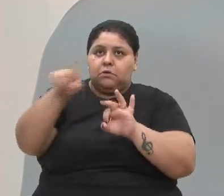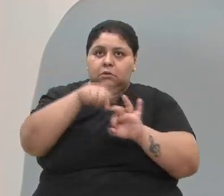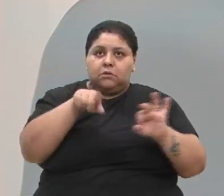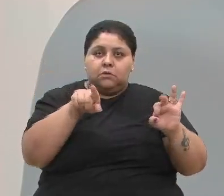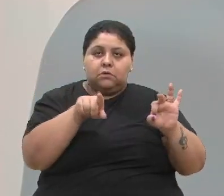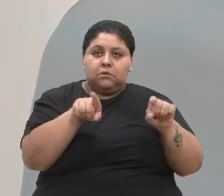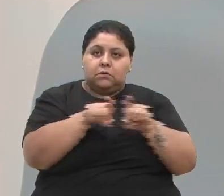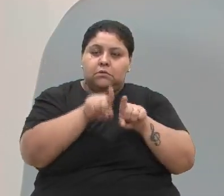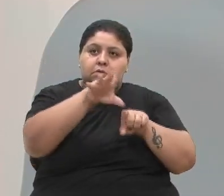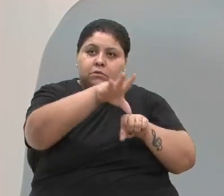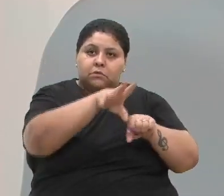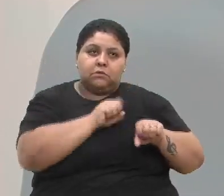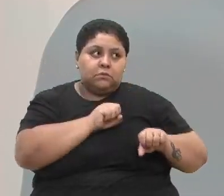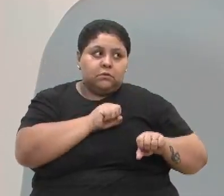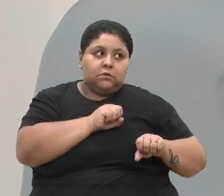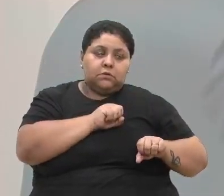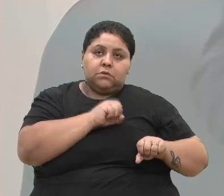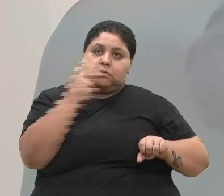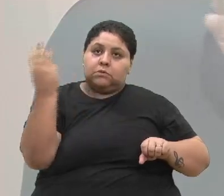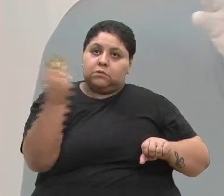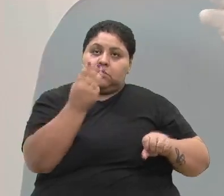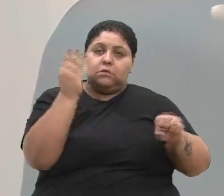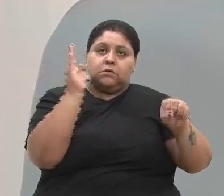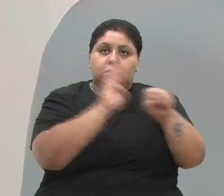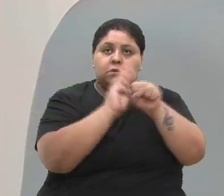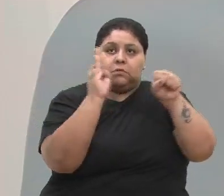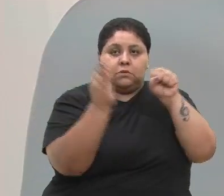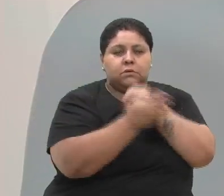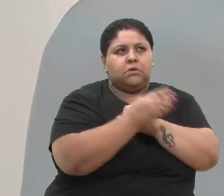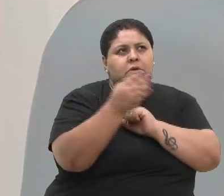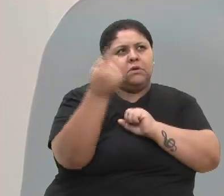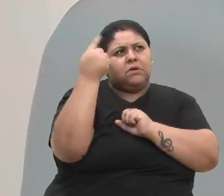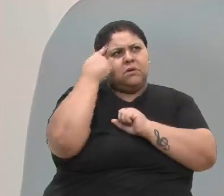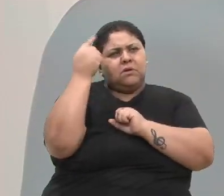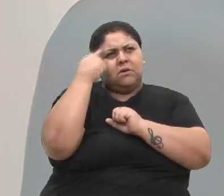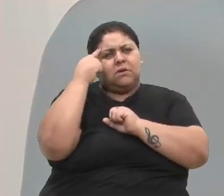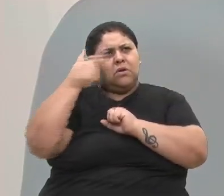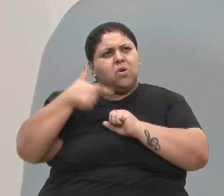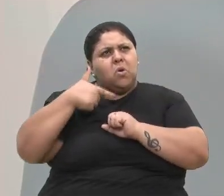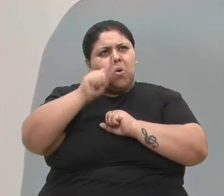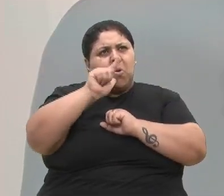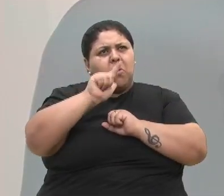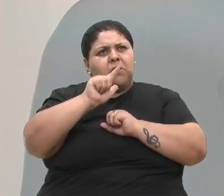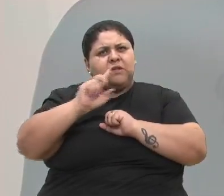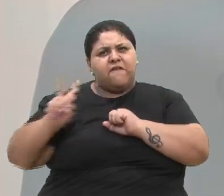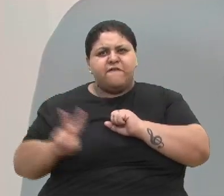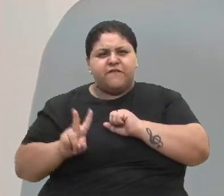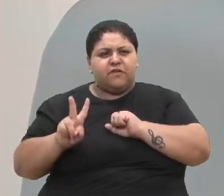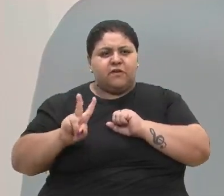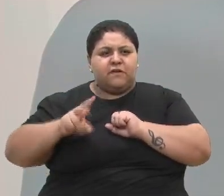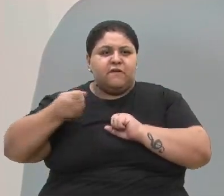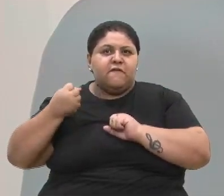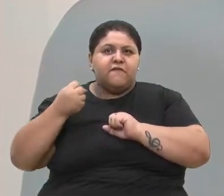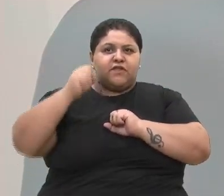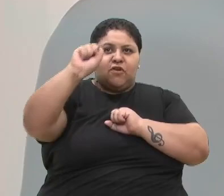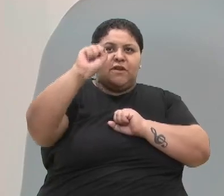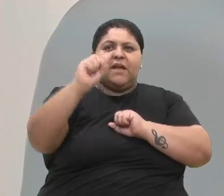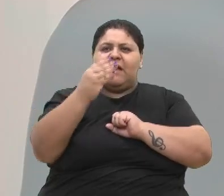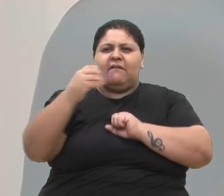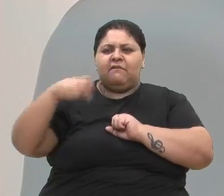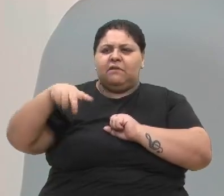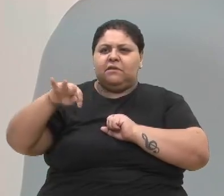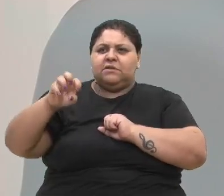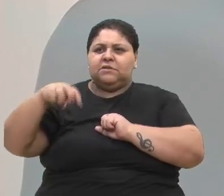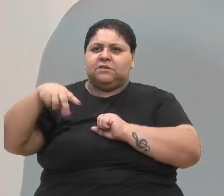pegarmos 3 bairros que me vem na cabeça aqui, o Conquista, o Vitória e o Centenário, são 1.500 famílias que